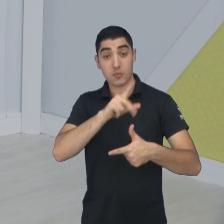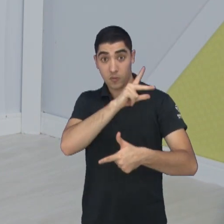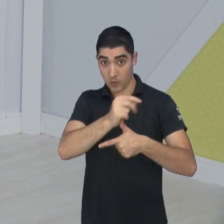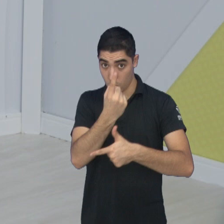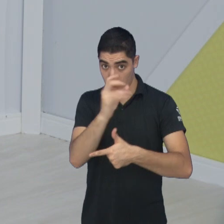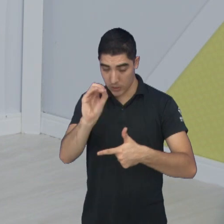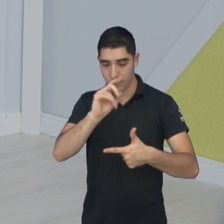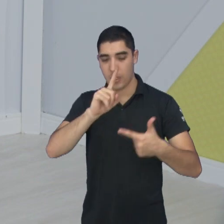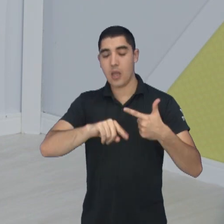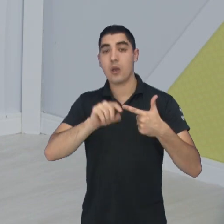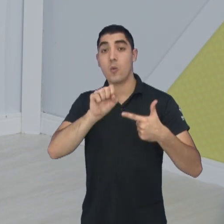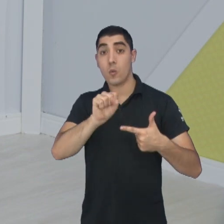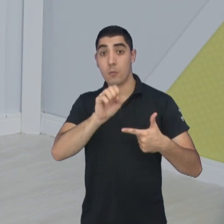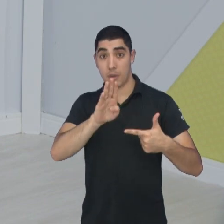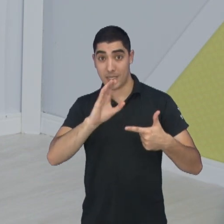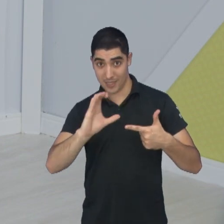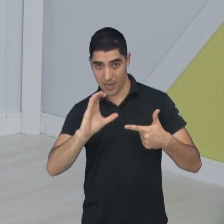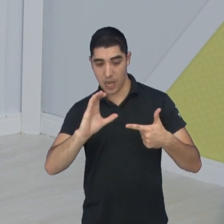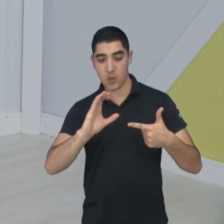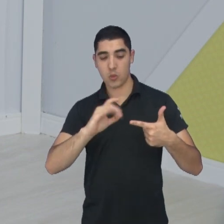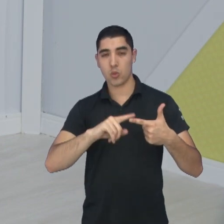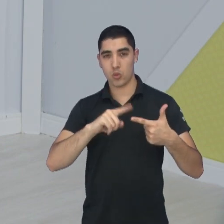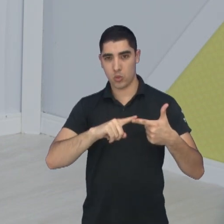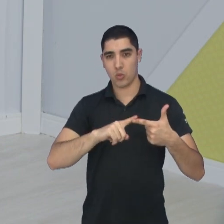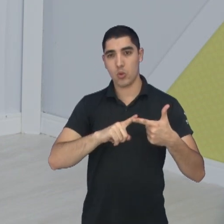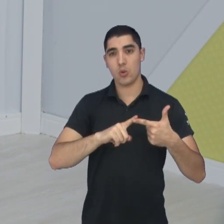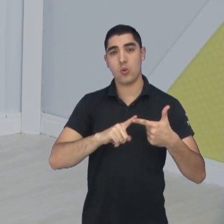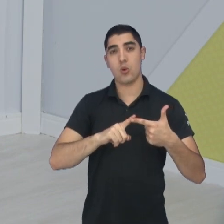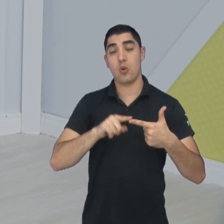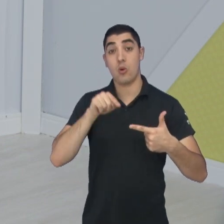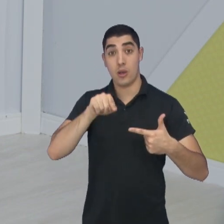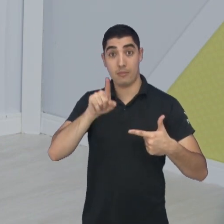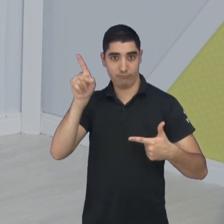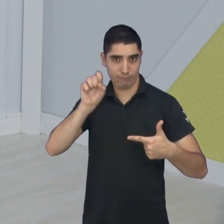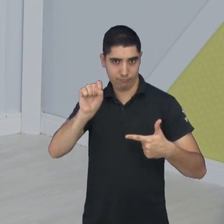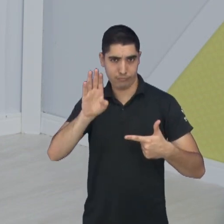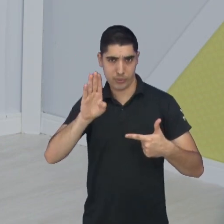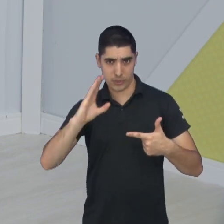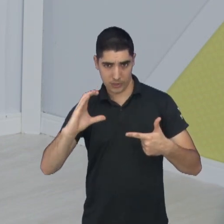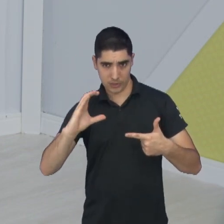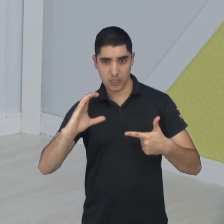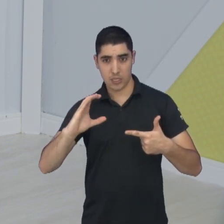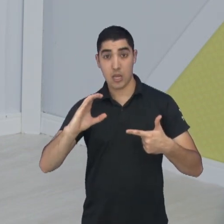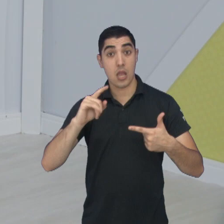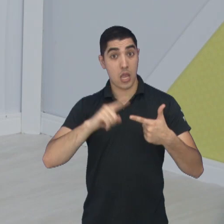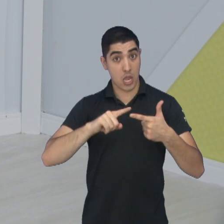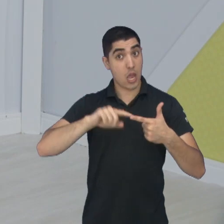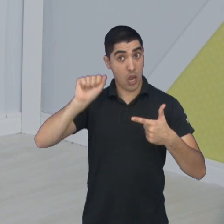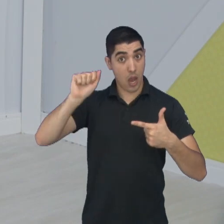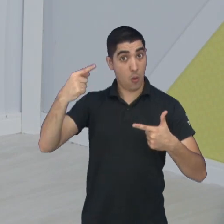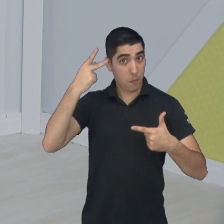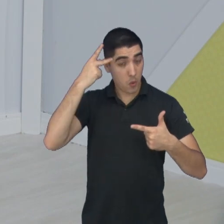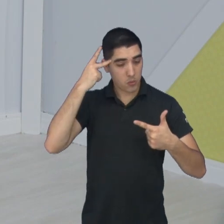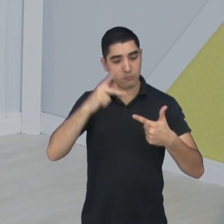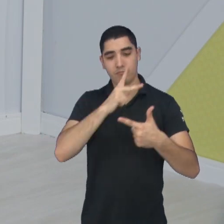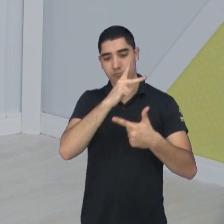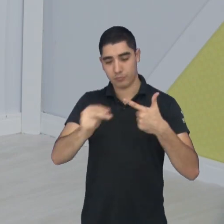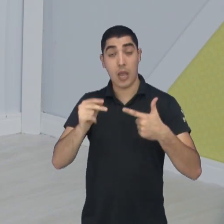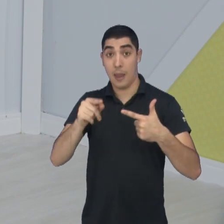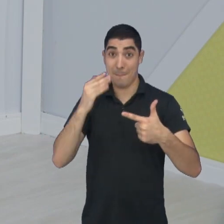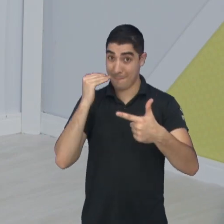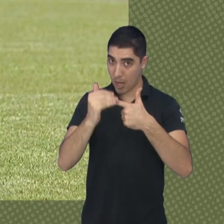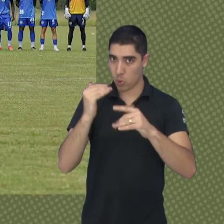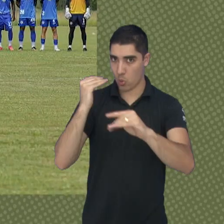enfrentou o São Bernardo Futebol Clube, né, o Tigre do ABC, o clube empresa lá de São Bernardo, o time que é de Série A1, ficou no empate em 1-1.